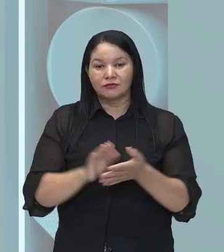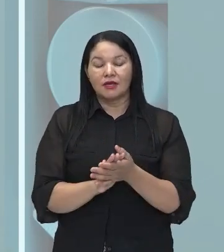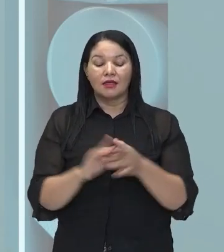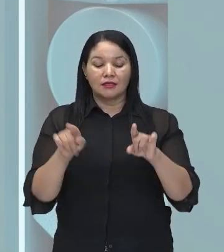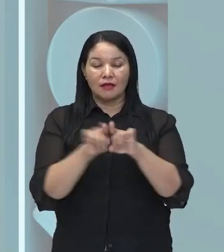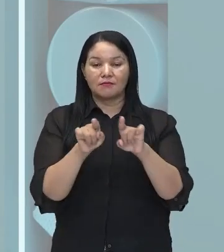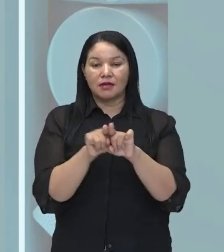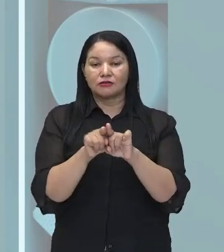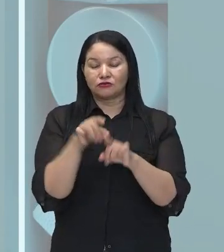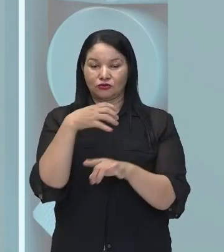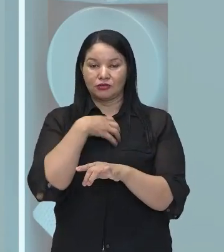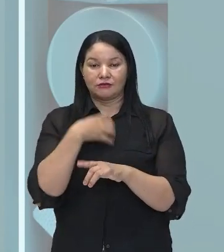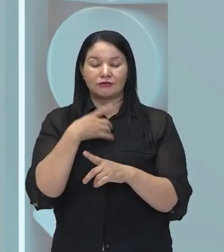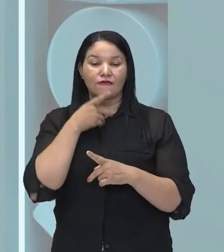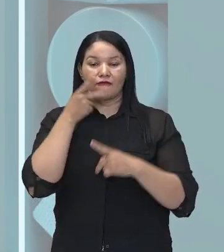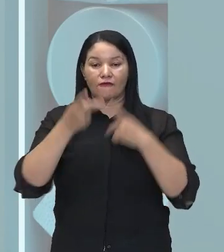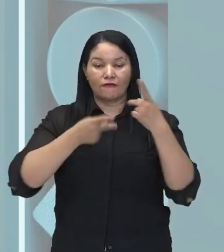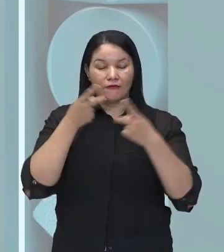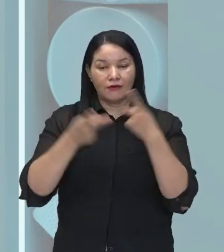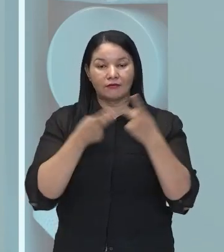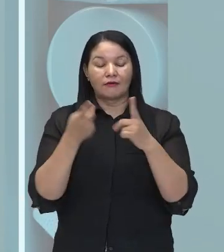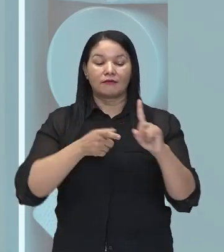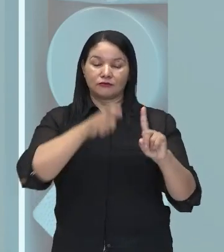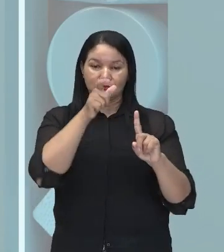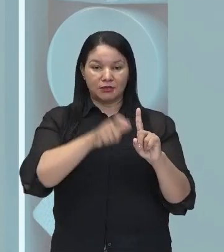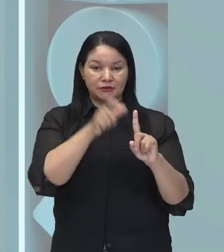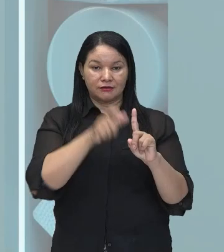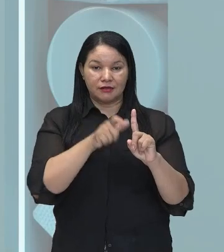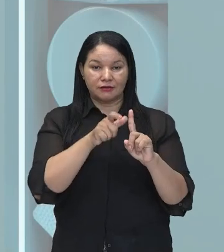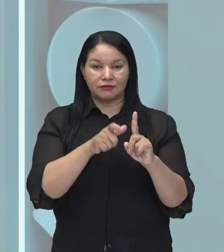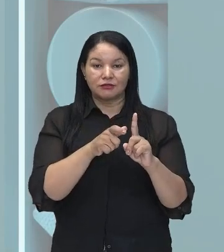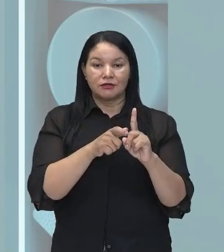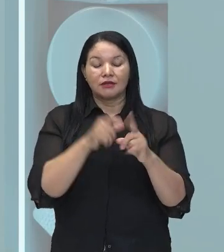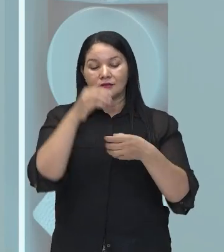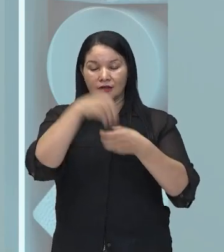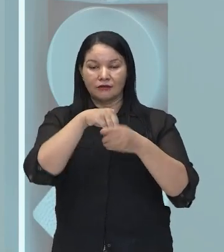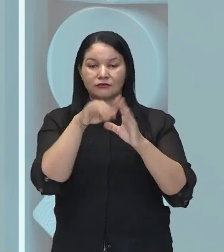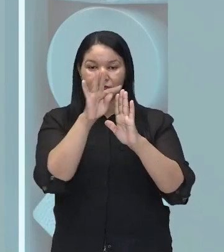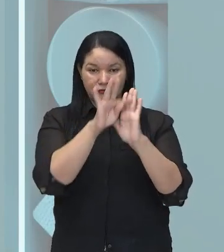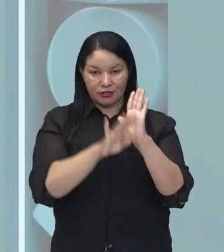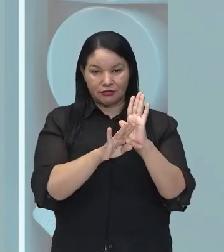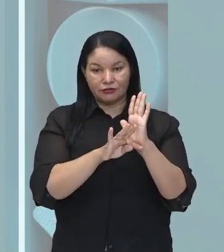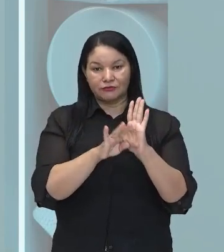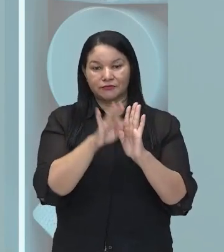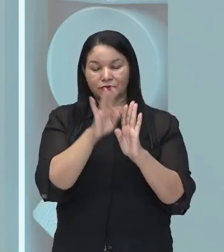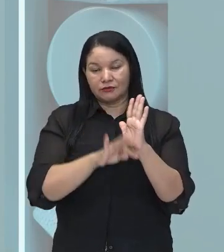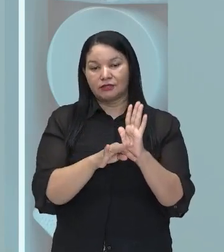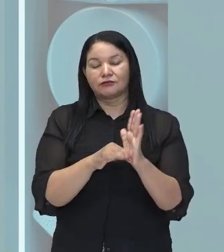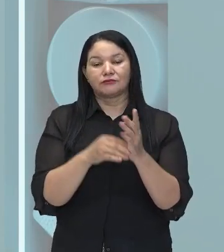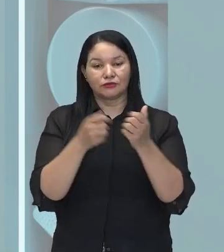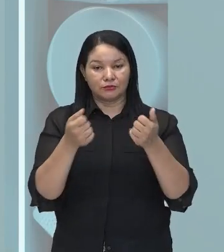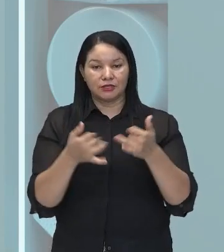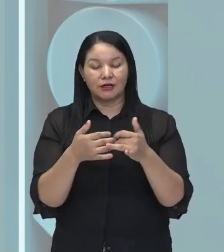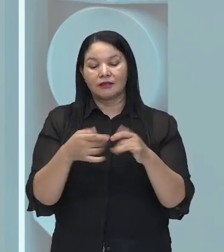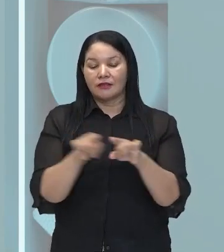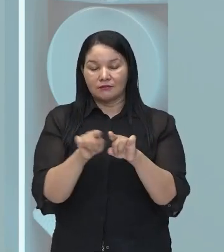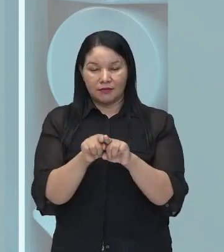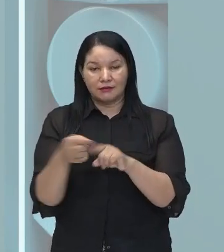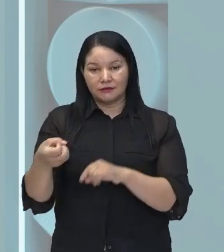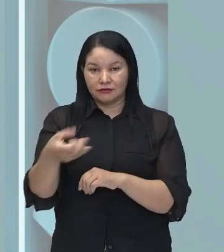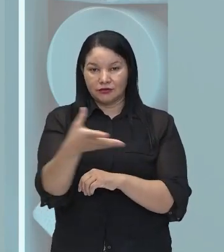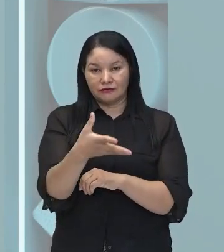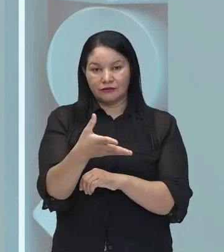Ele começa a registrar como os personagens falam nos seus textos. Isso vem como inovador, mas a gente percebe exatamente